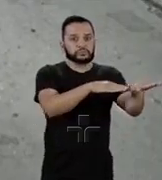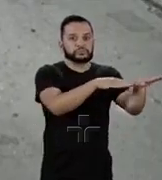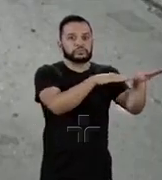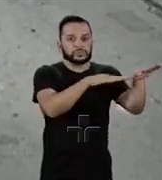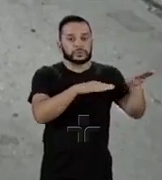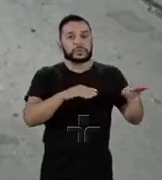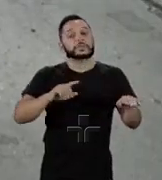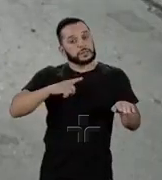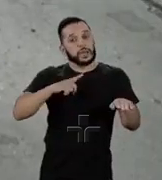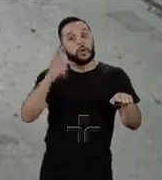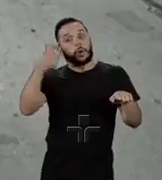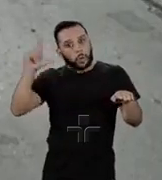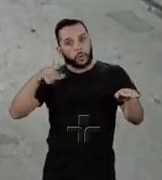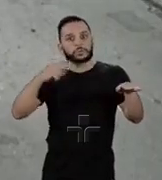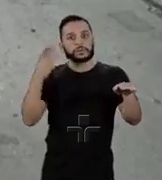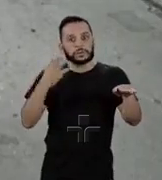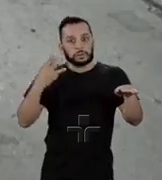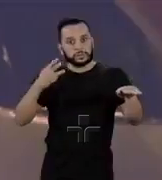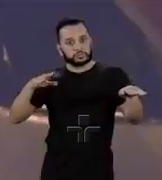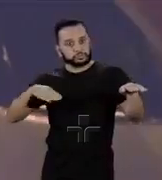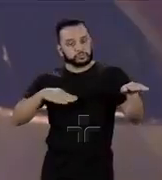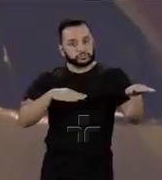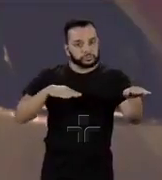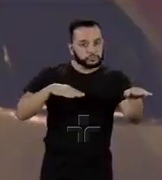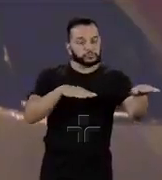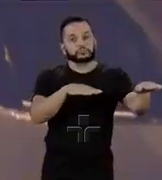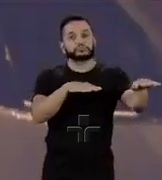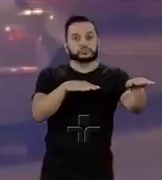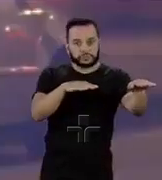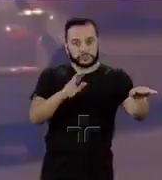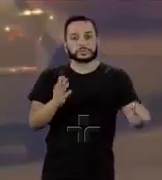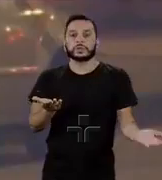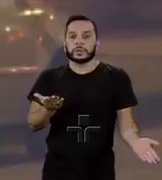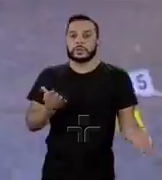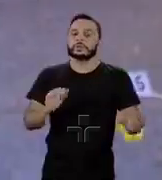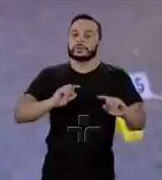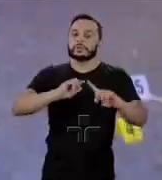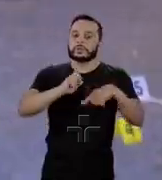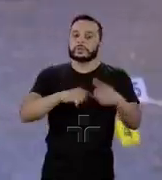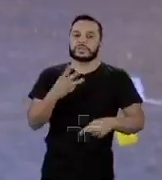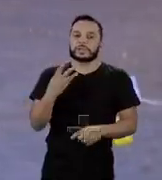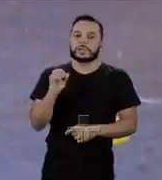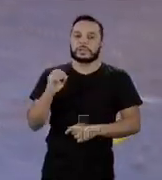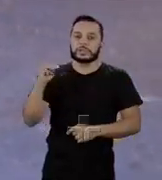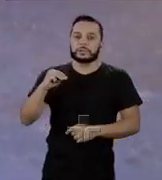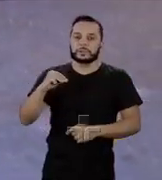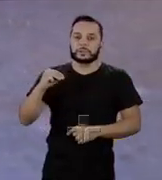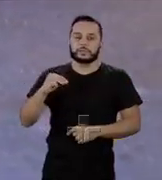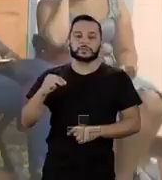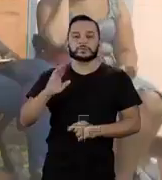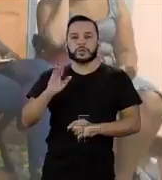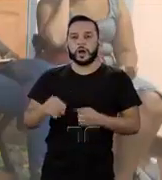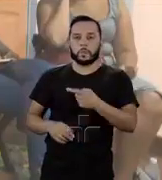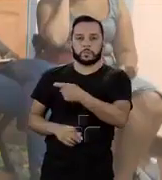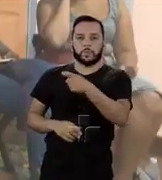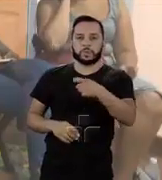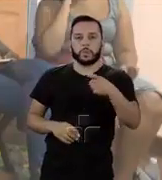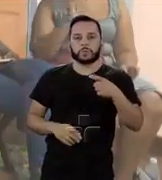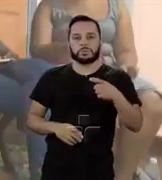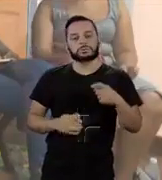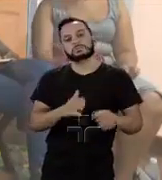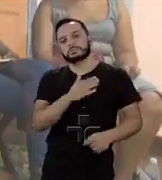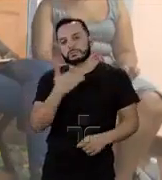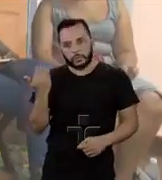um segundo carro teria participado do crime. Meia hora depois, a vereadora e o motorista foram assassinados. Isso